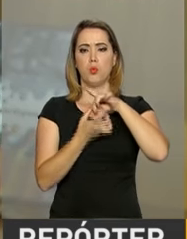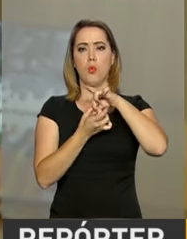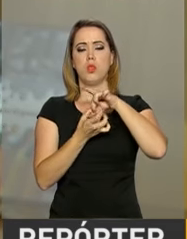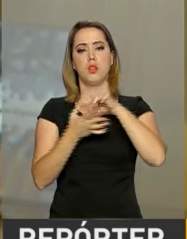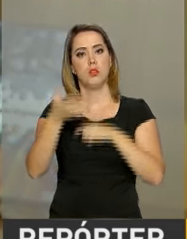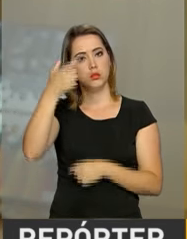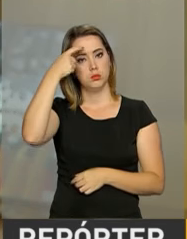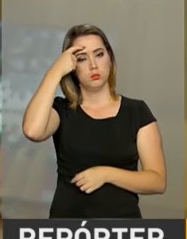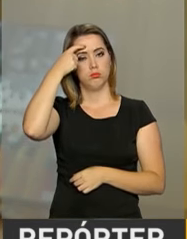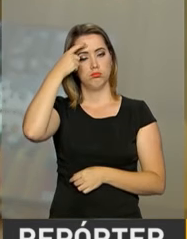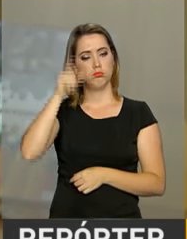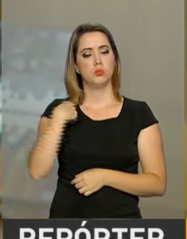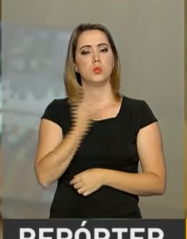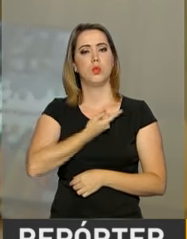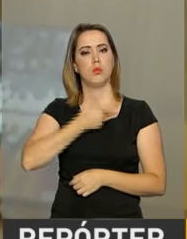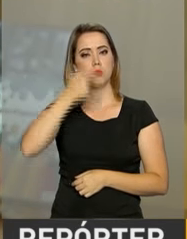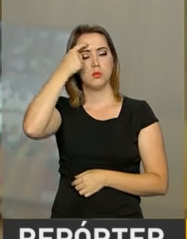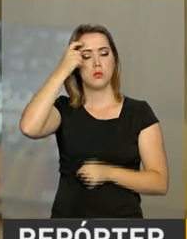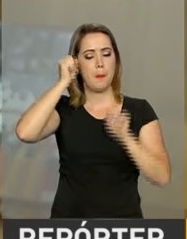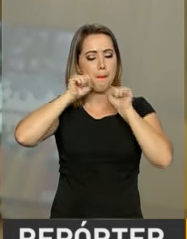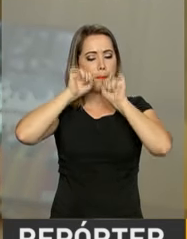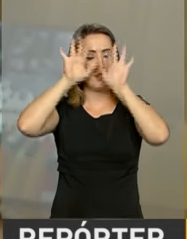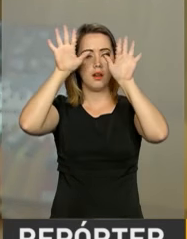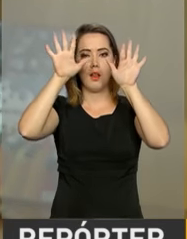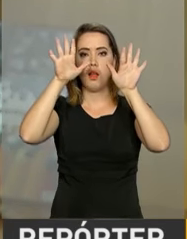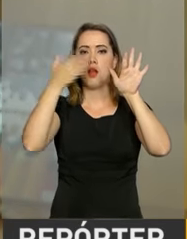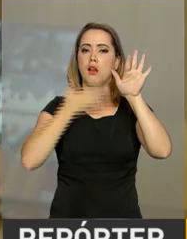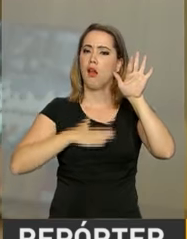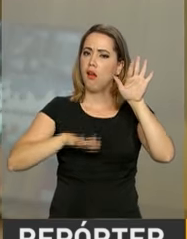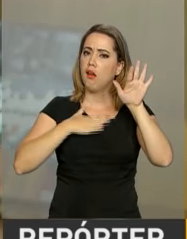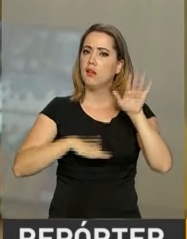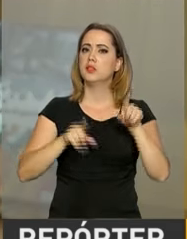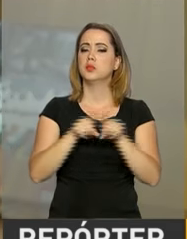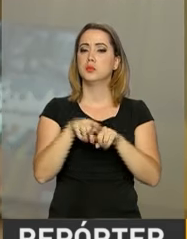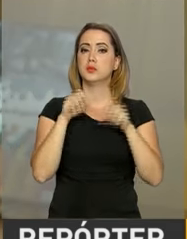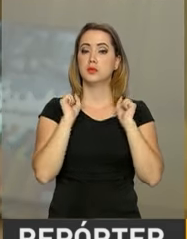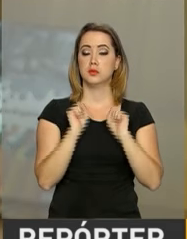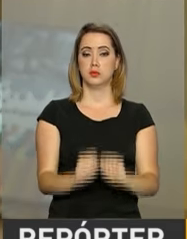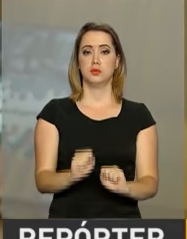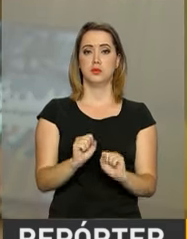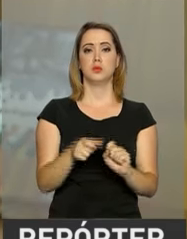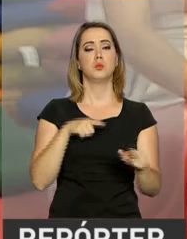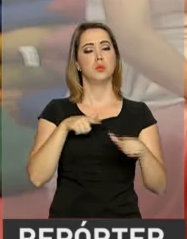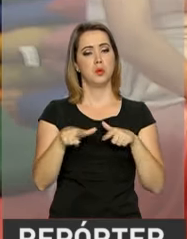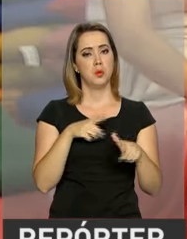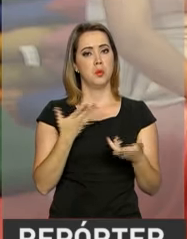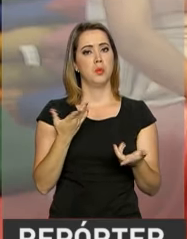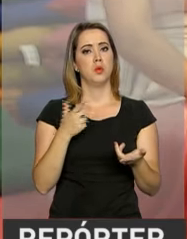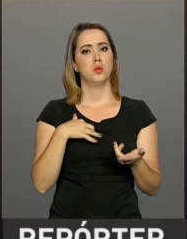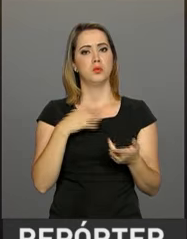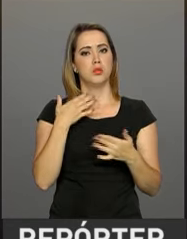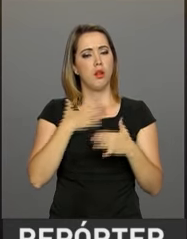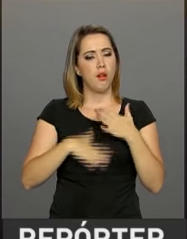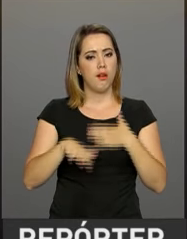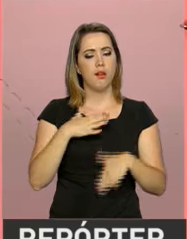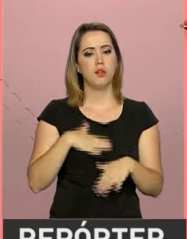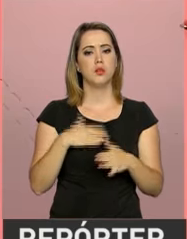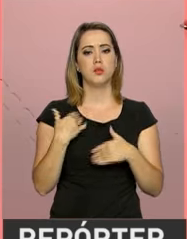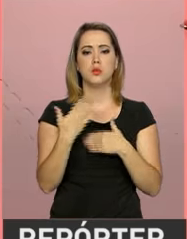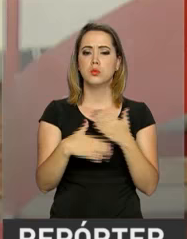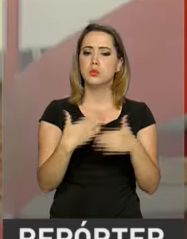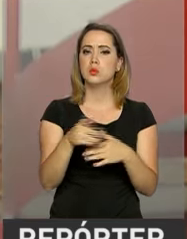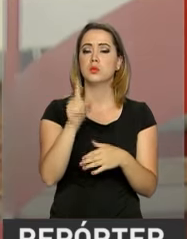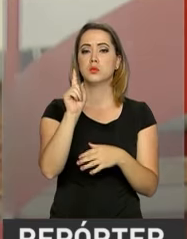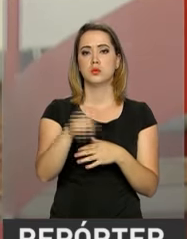gente tem a mente Clara calma com essa capacidade de operar de uma maneira mais fluida isso